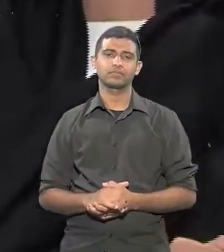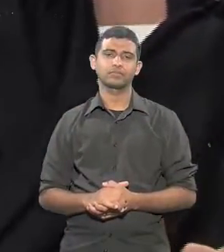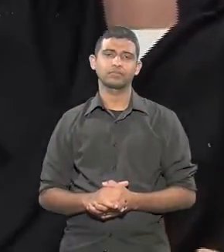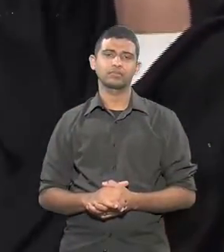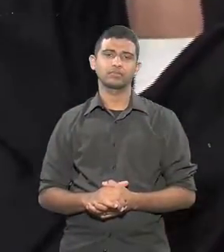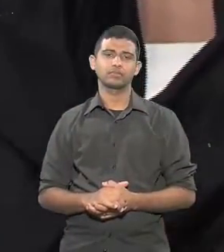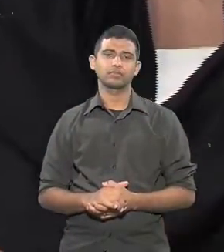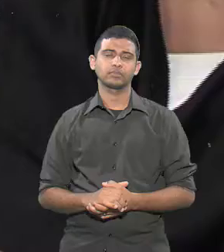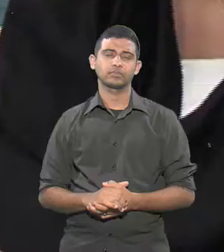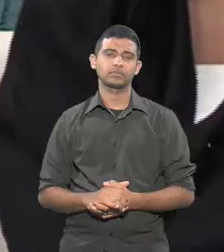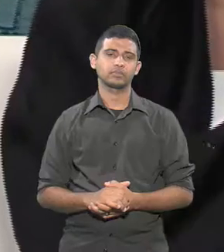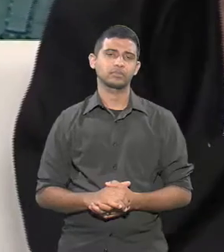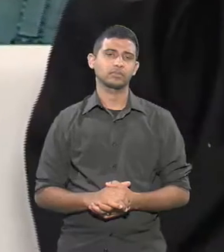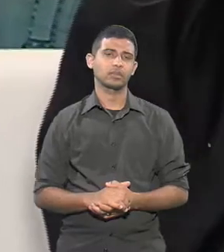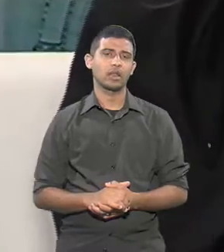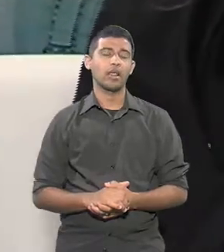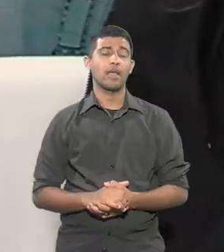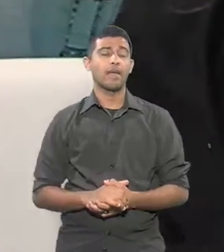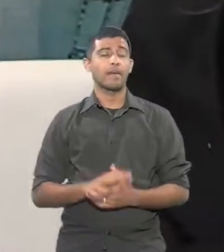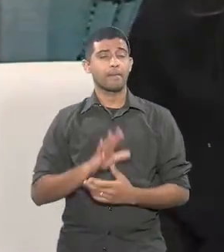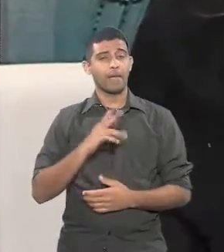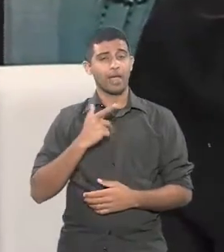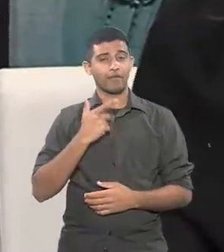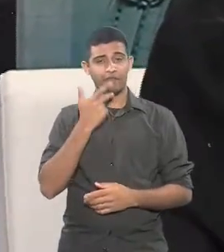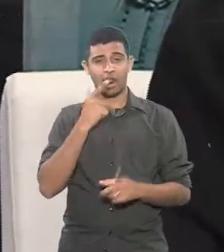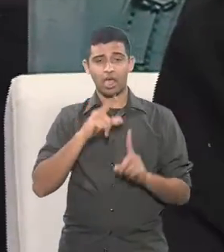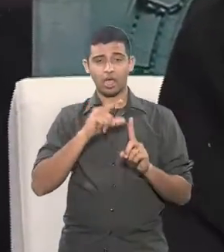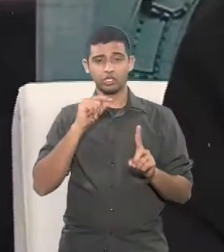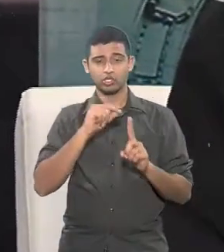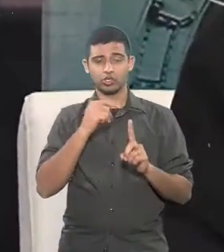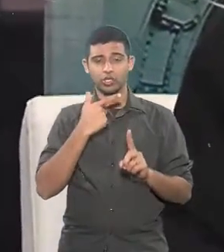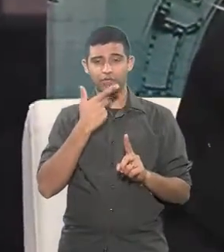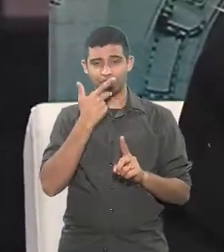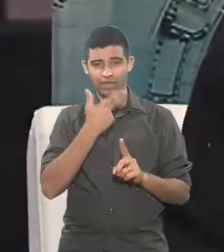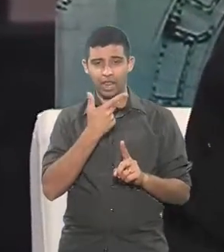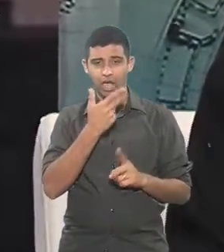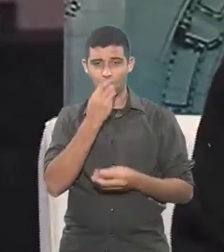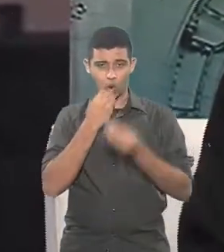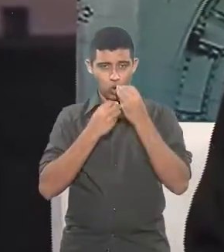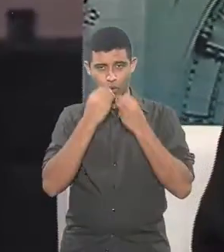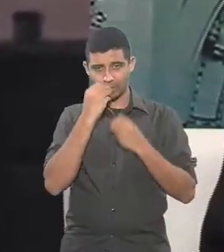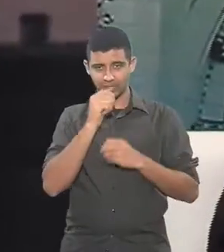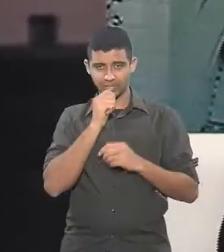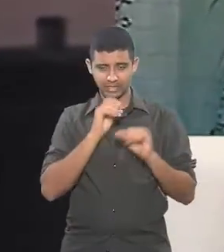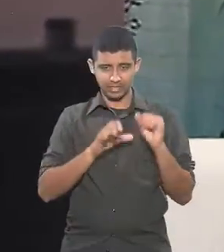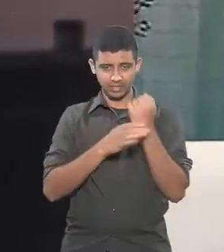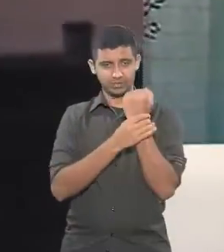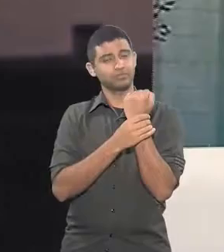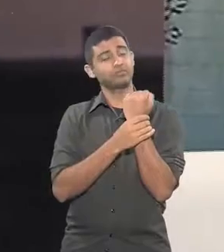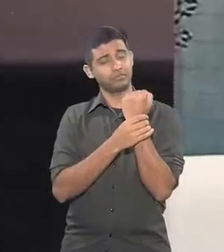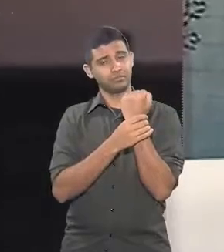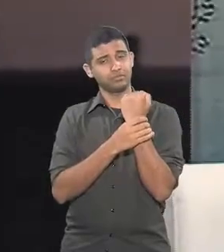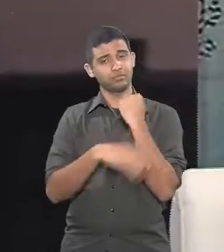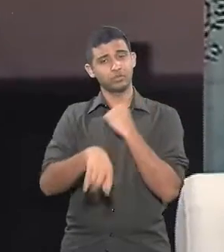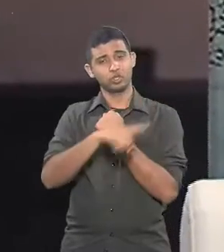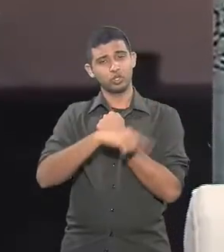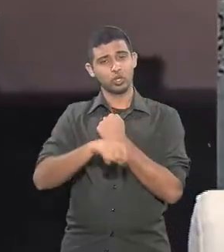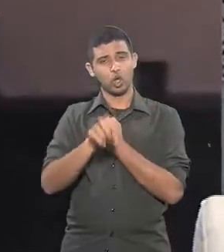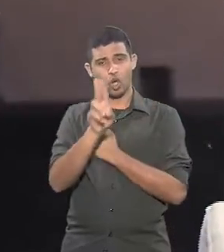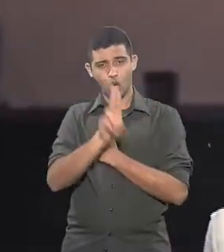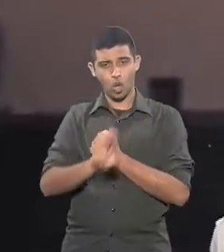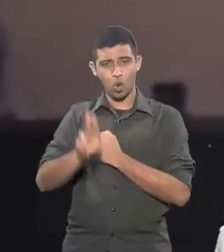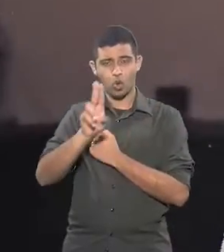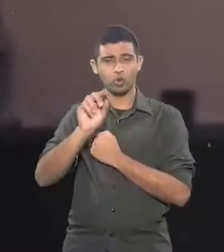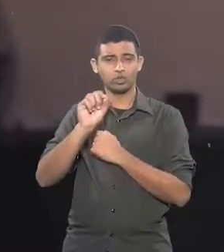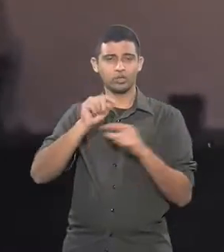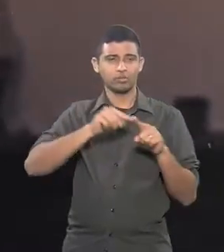E no caso desse indicador dito insegurança alimentar, propriamente dito, pelo lado subjetivo,